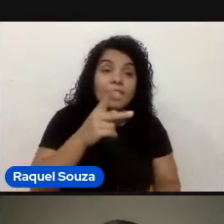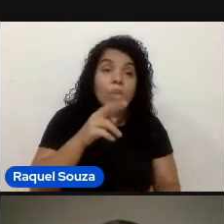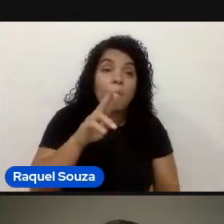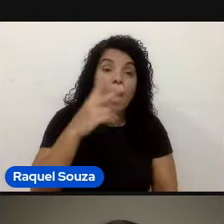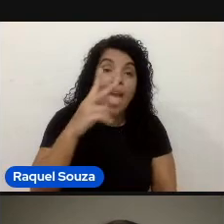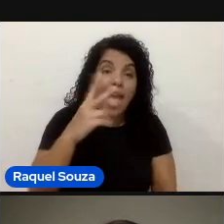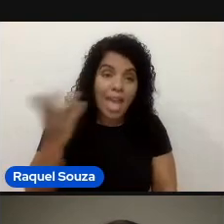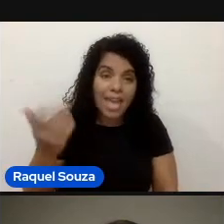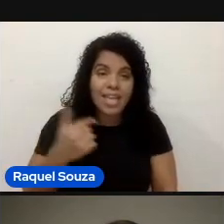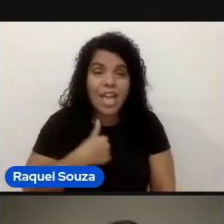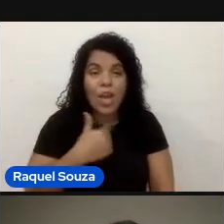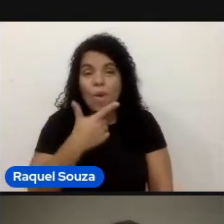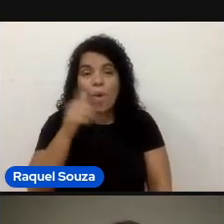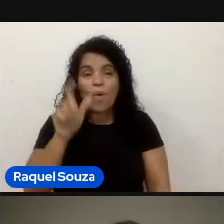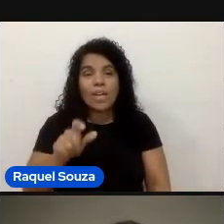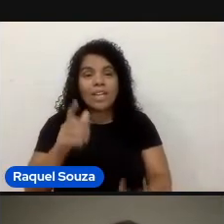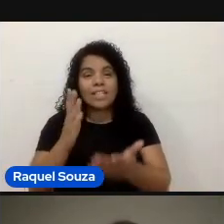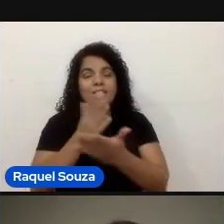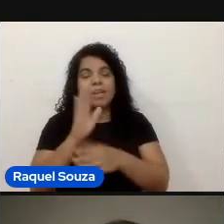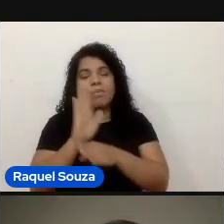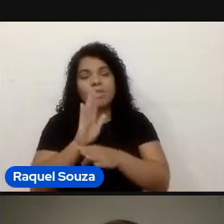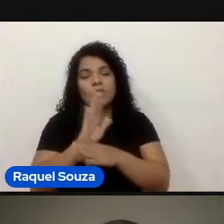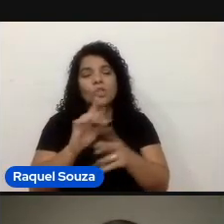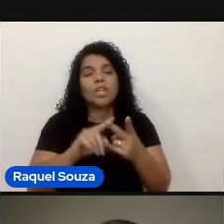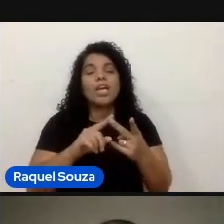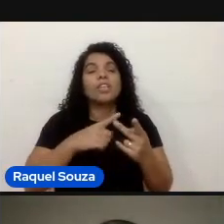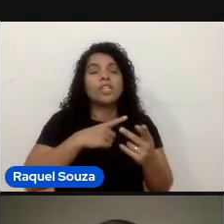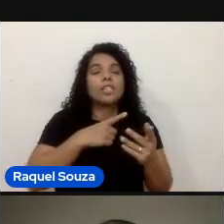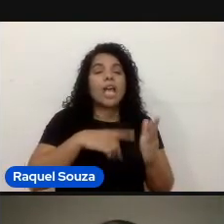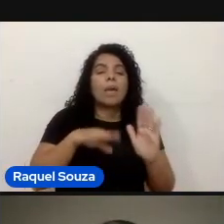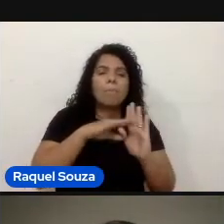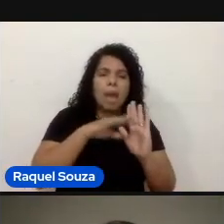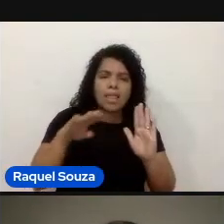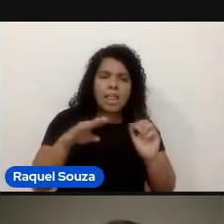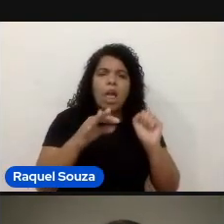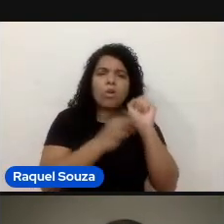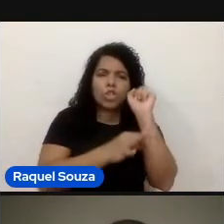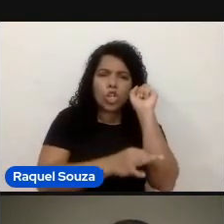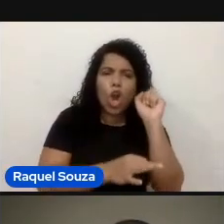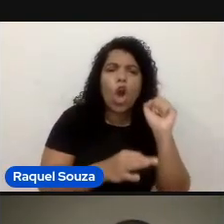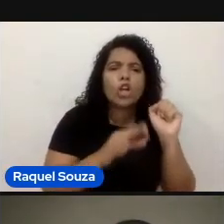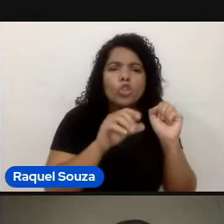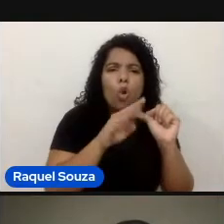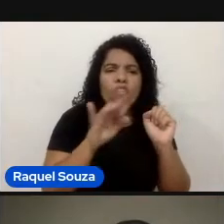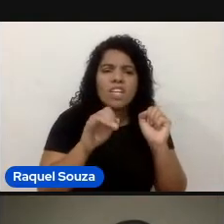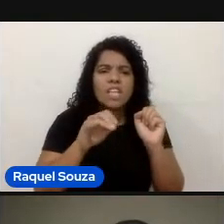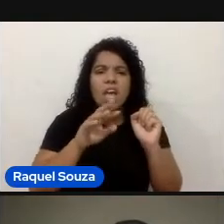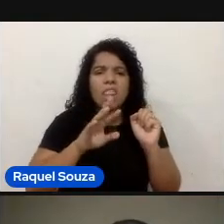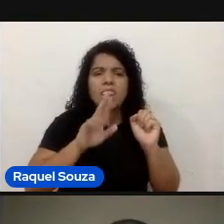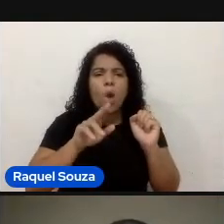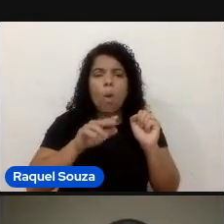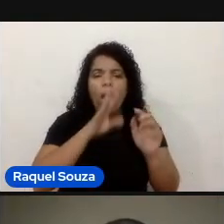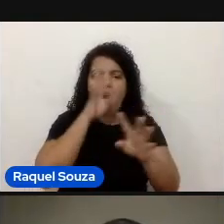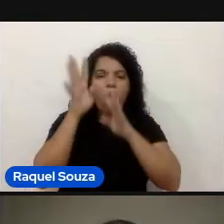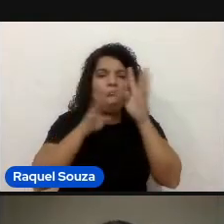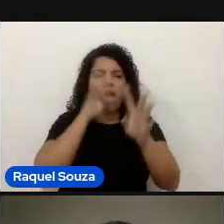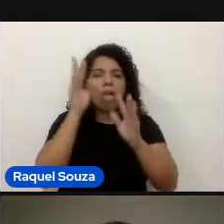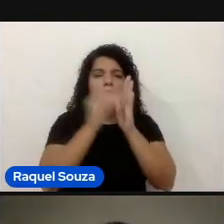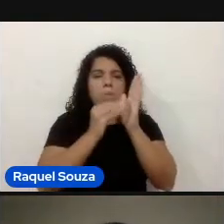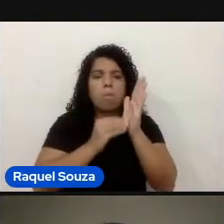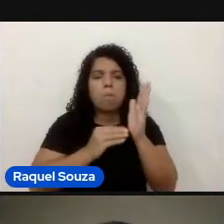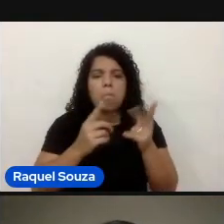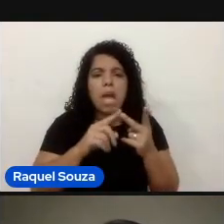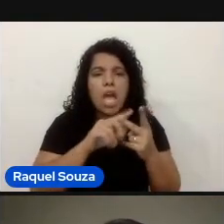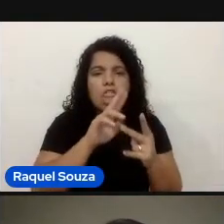que também esteja ajudando. Tem padrão de código, tem convenções, não é para sair colocando 15 commits com o nome